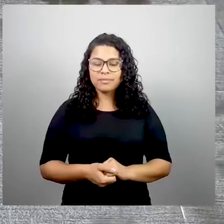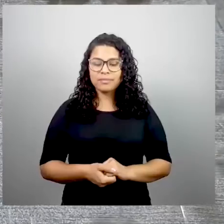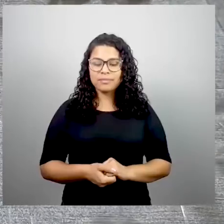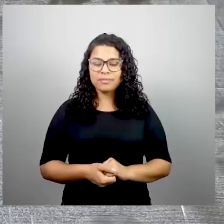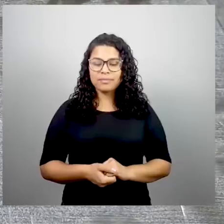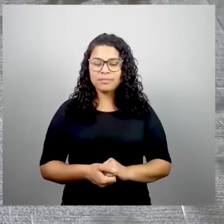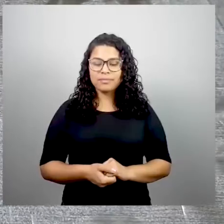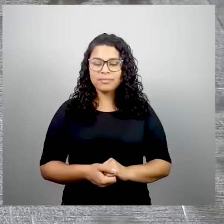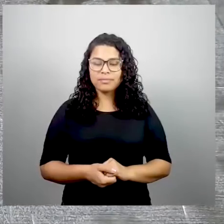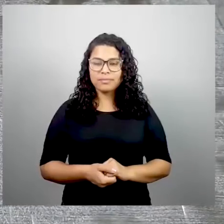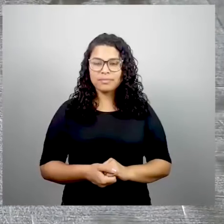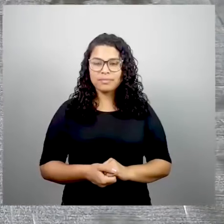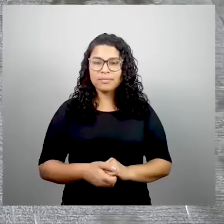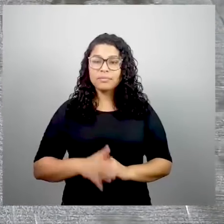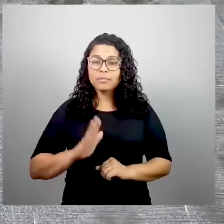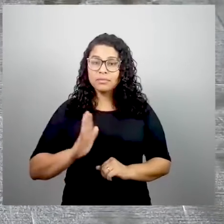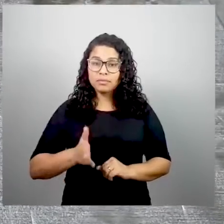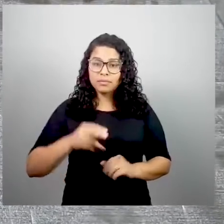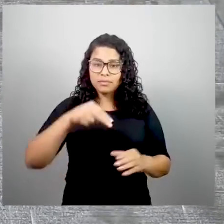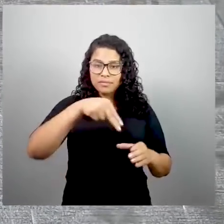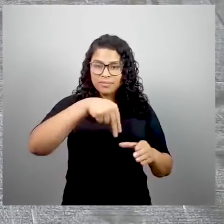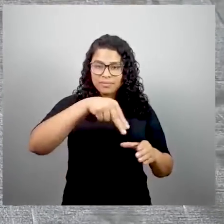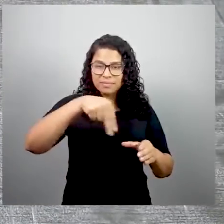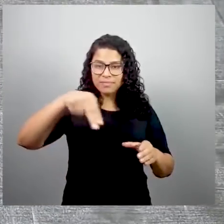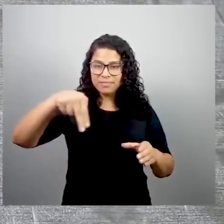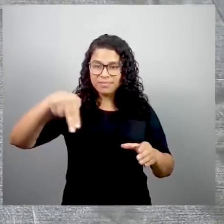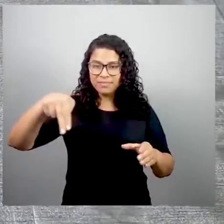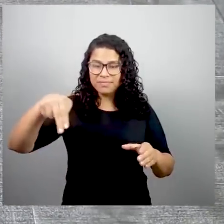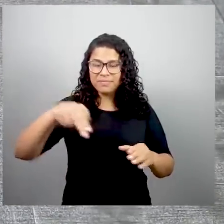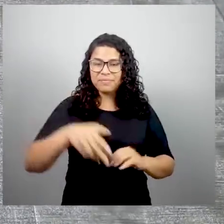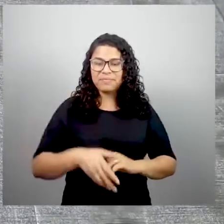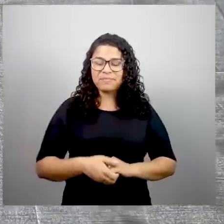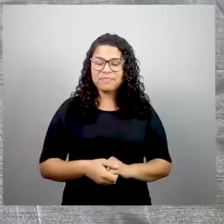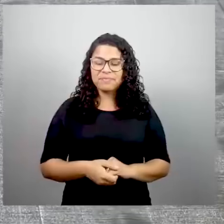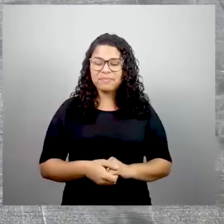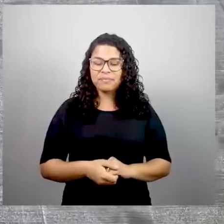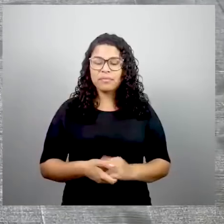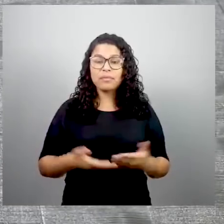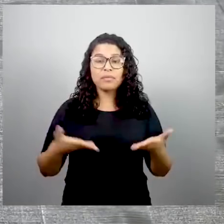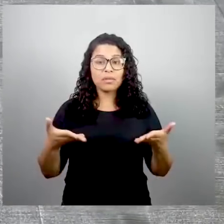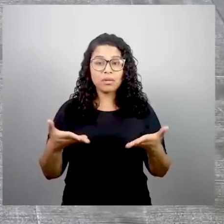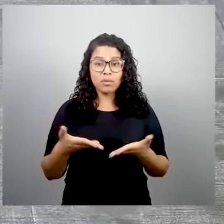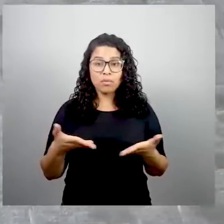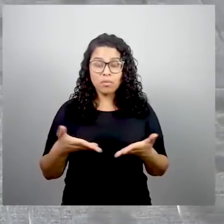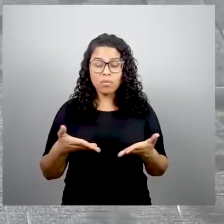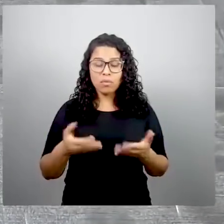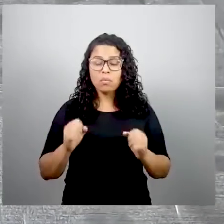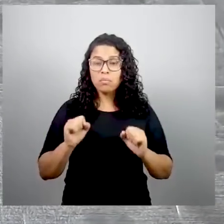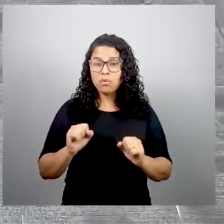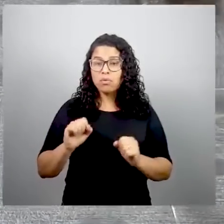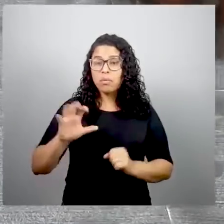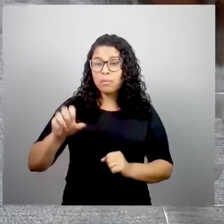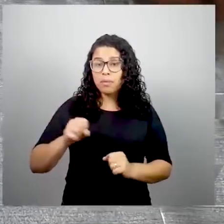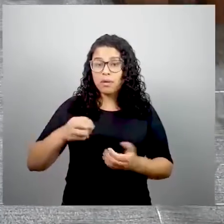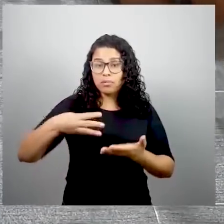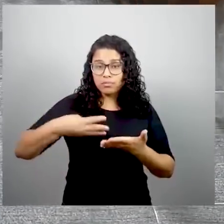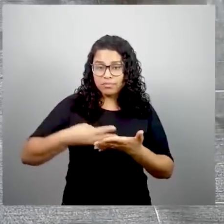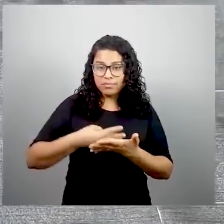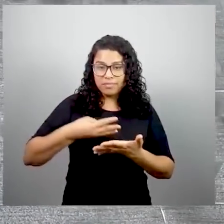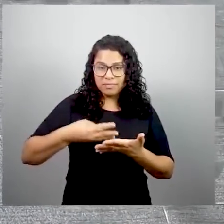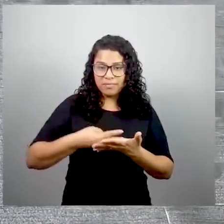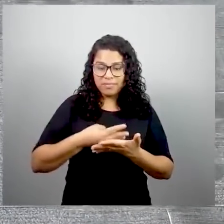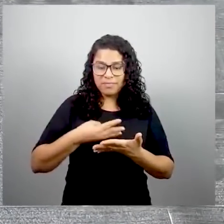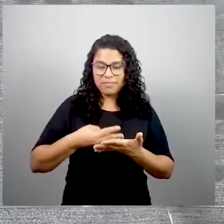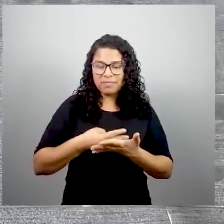Olha, já espalhei a tinta guache em cima do creme dental, né? Agora eu posso pegar